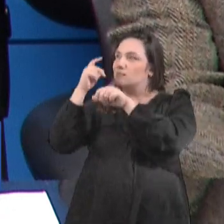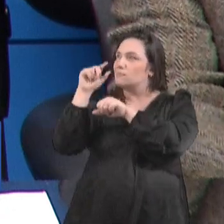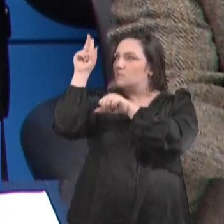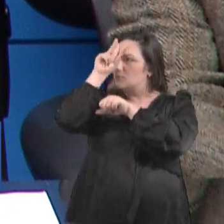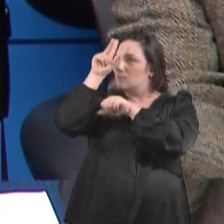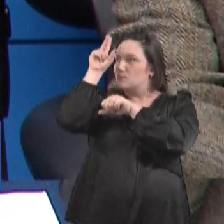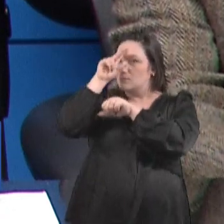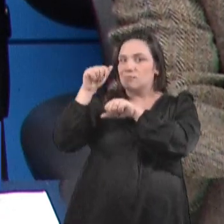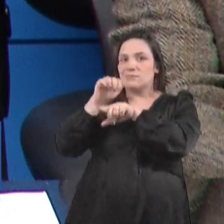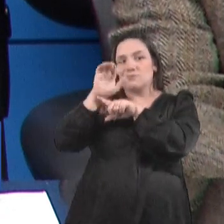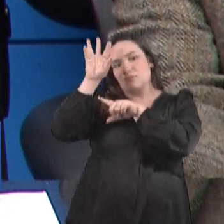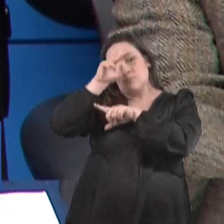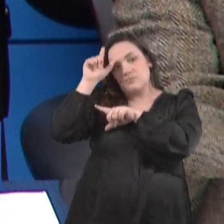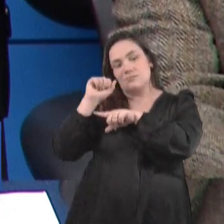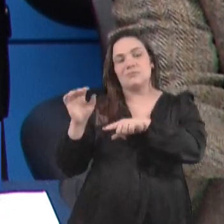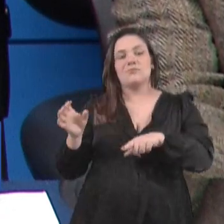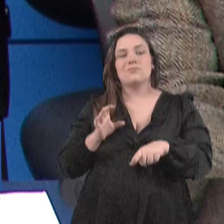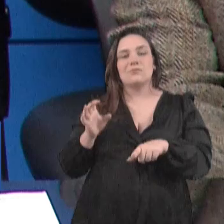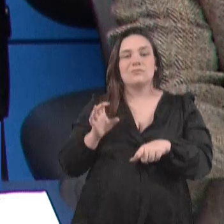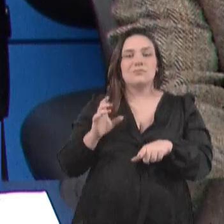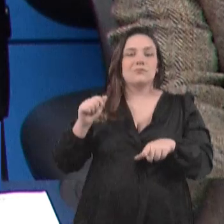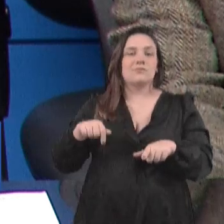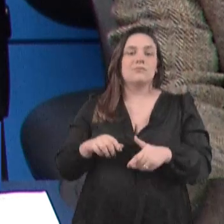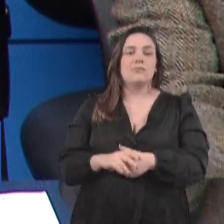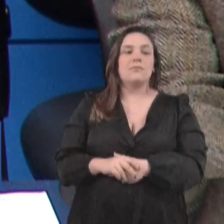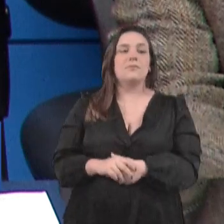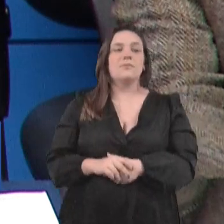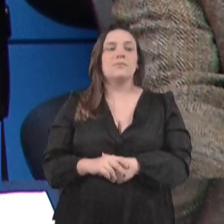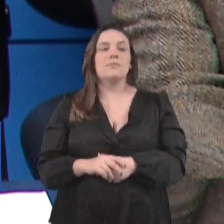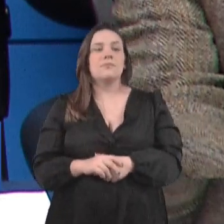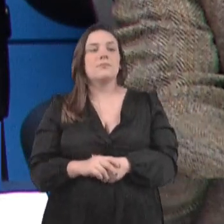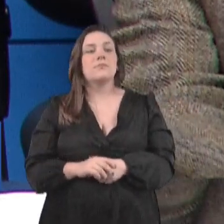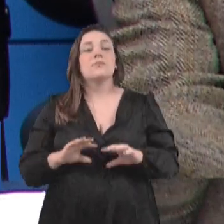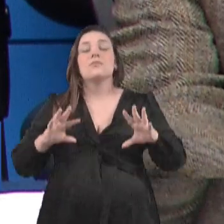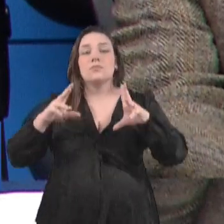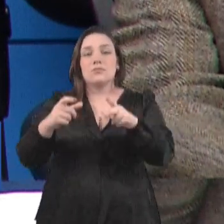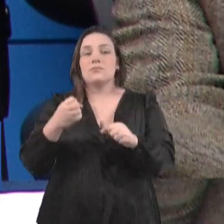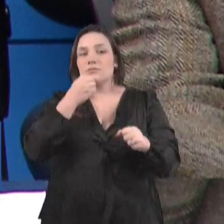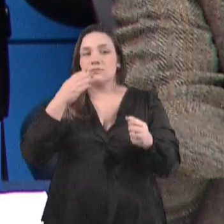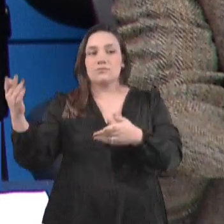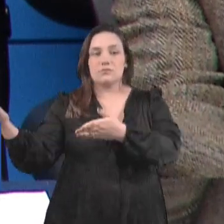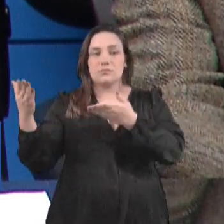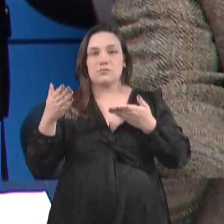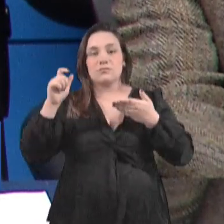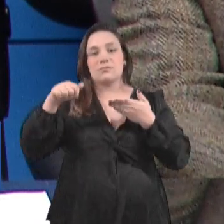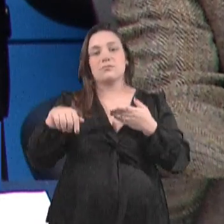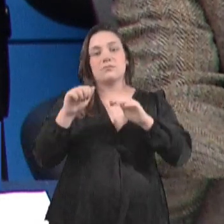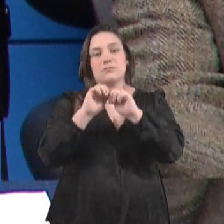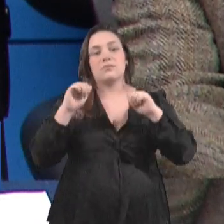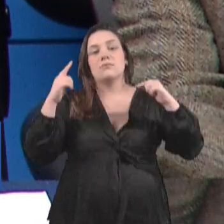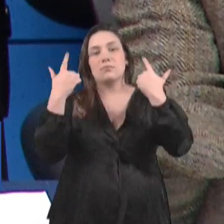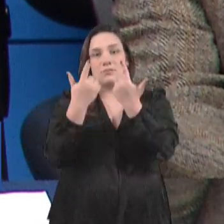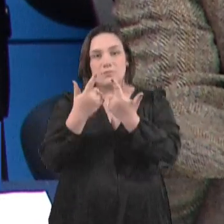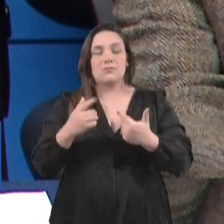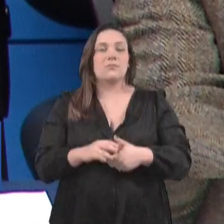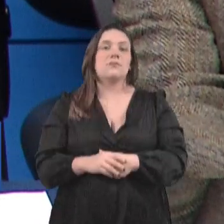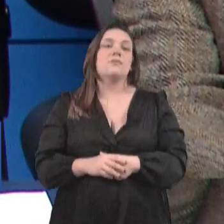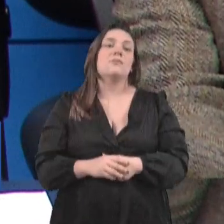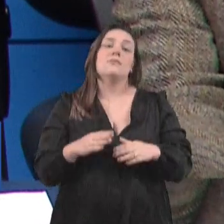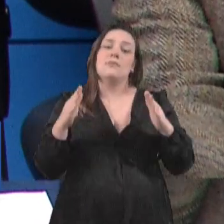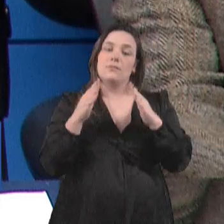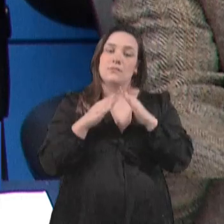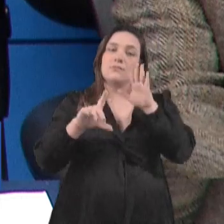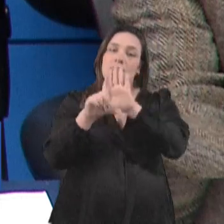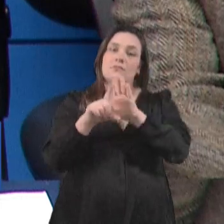o enriquecimento da cultura sul-mato-grossense. Sejam todos bem-vindos à Assembleia Legislativa, Casa